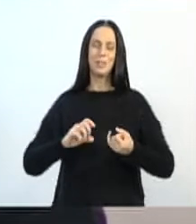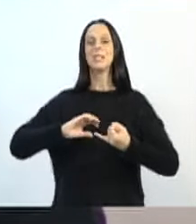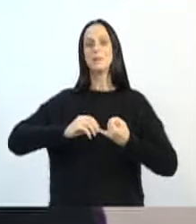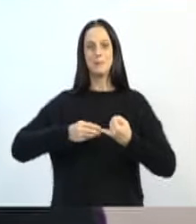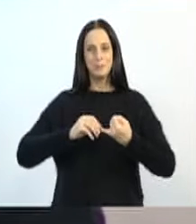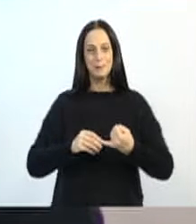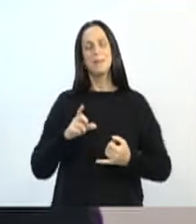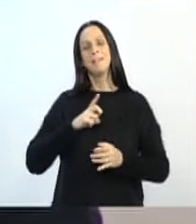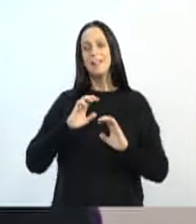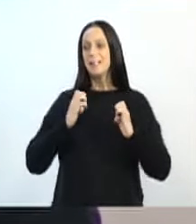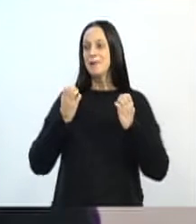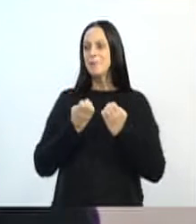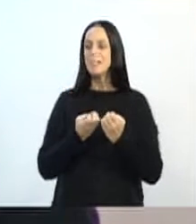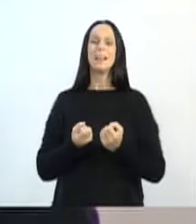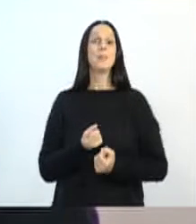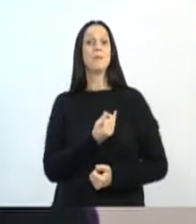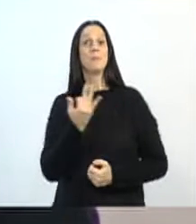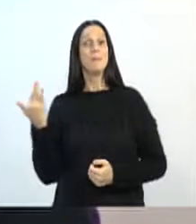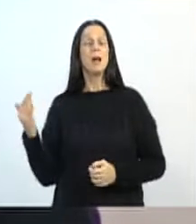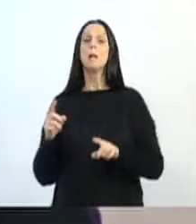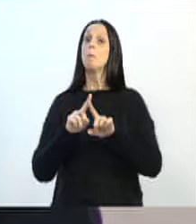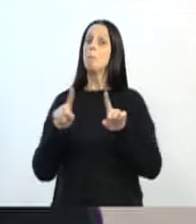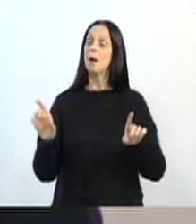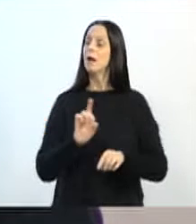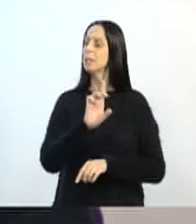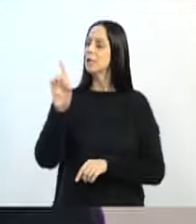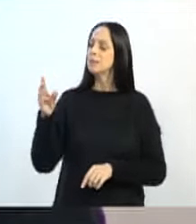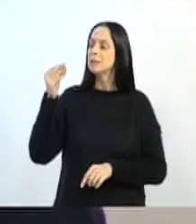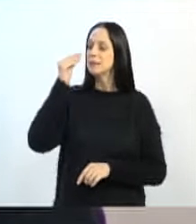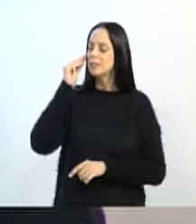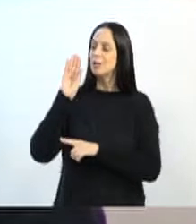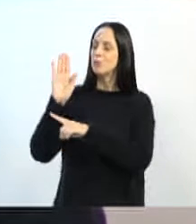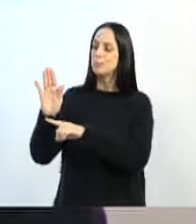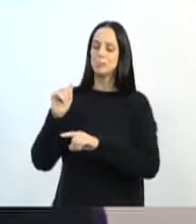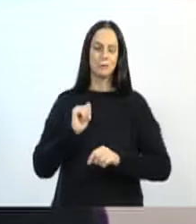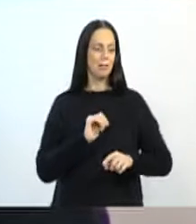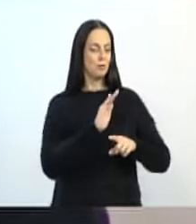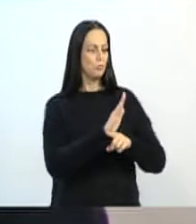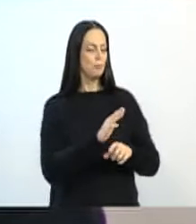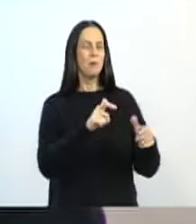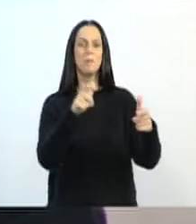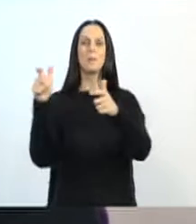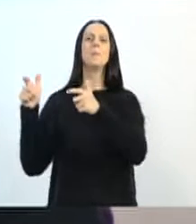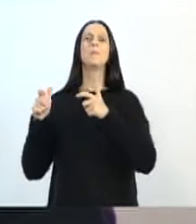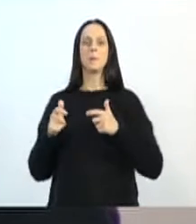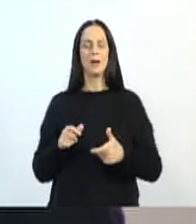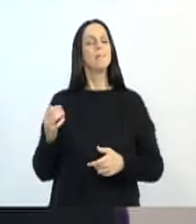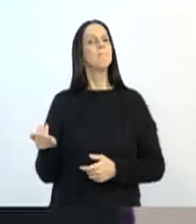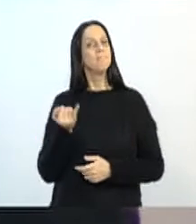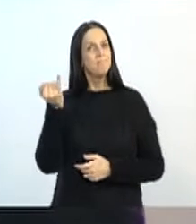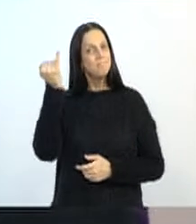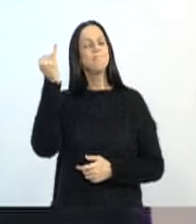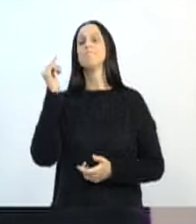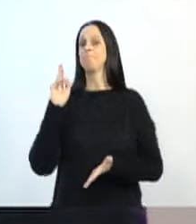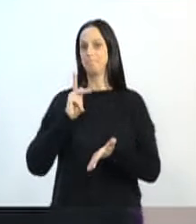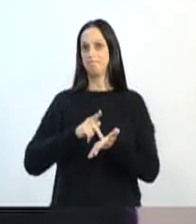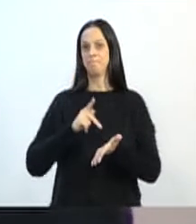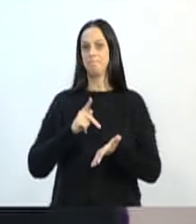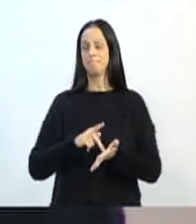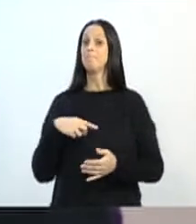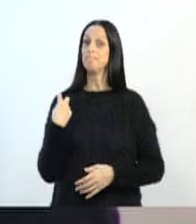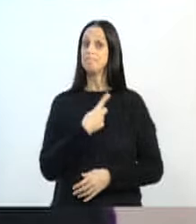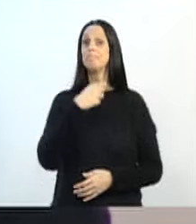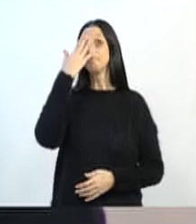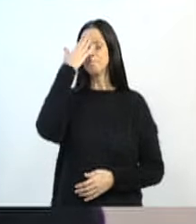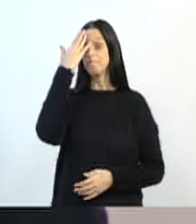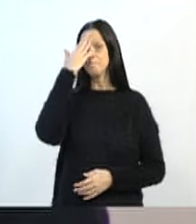diversos eventos, e cada um ajudando numa região, que é importante. A gente sabe que não